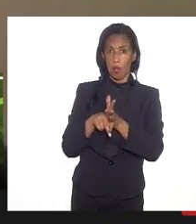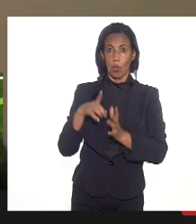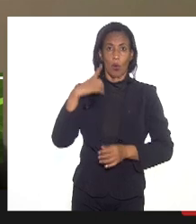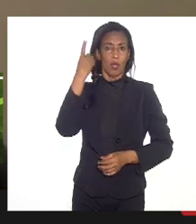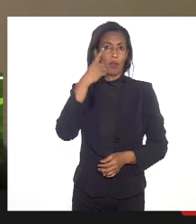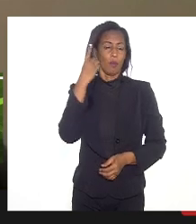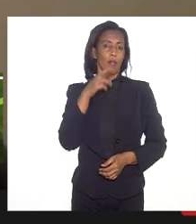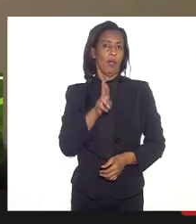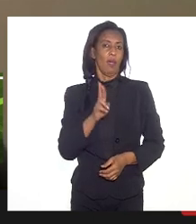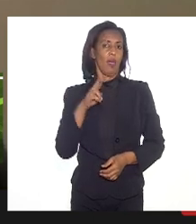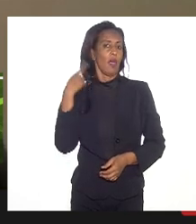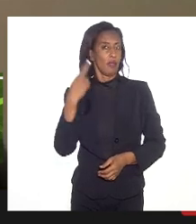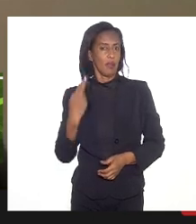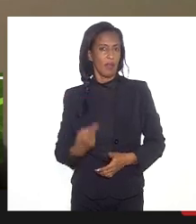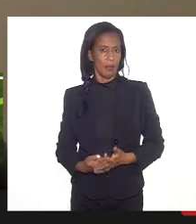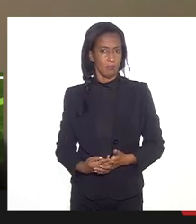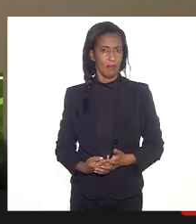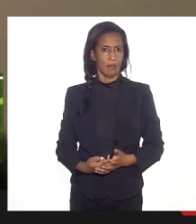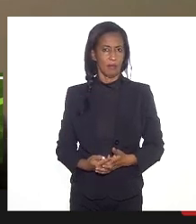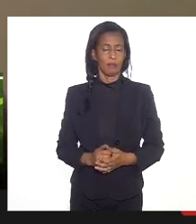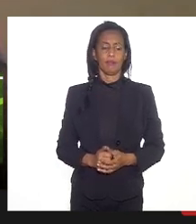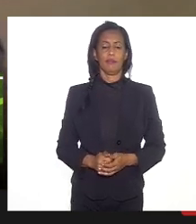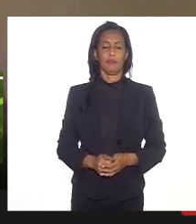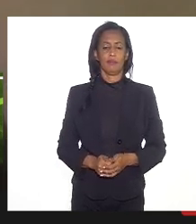deputada Renata Souza